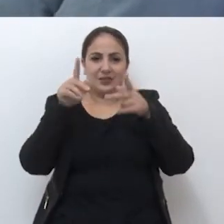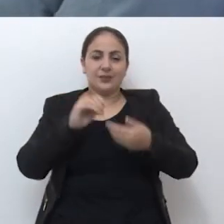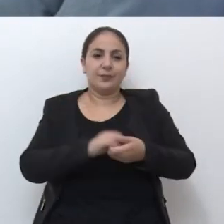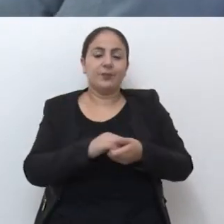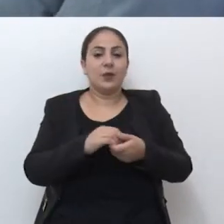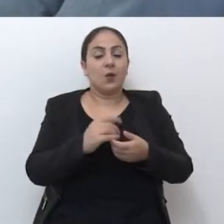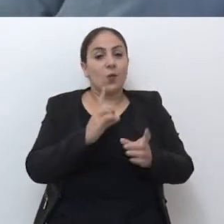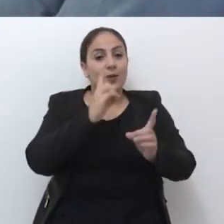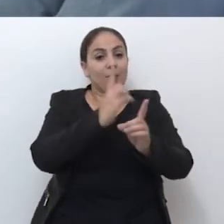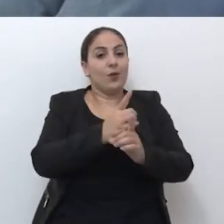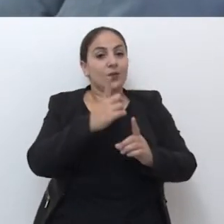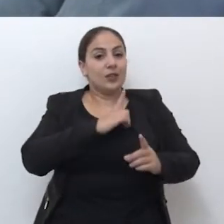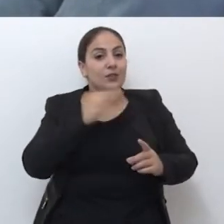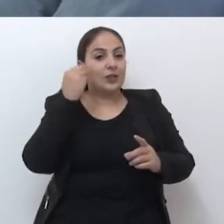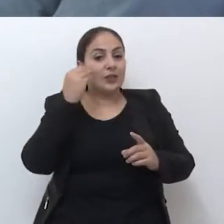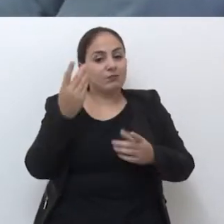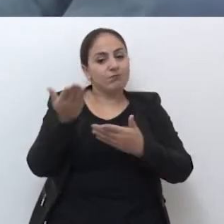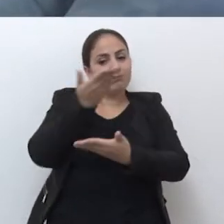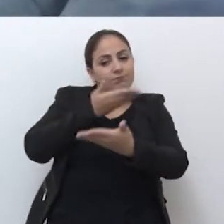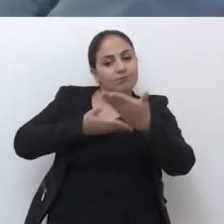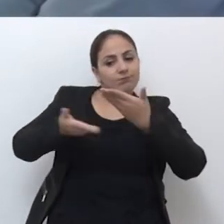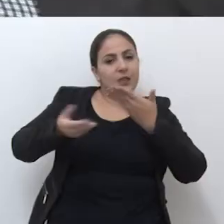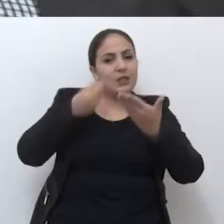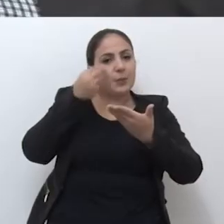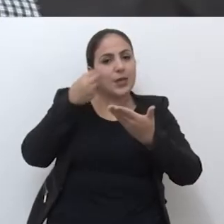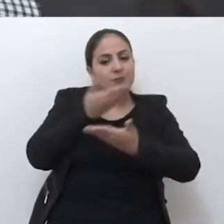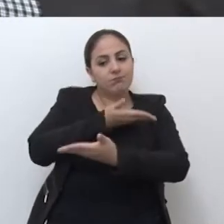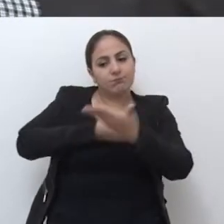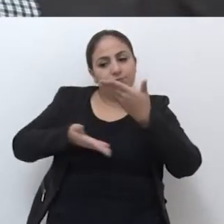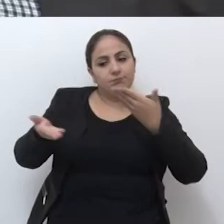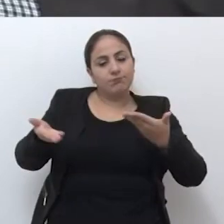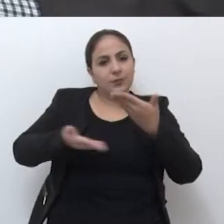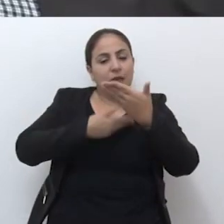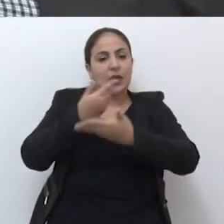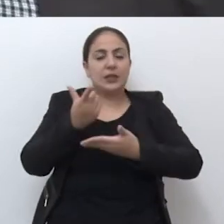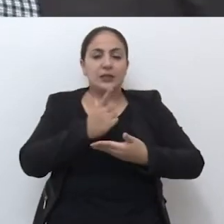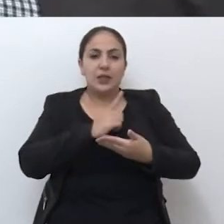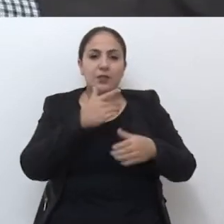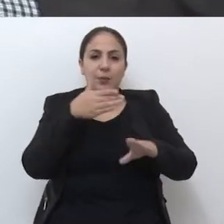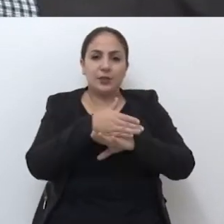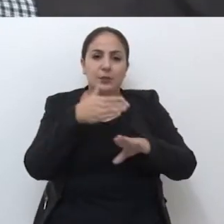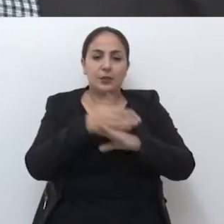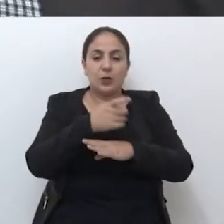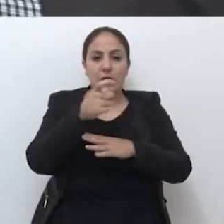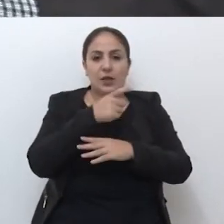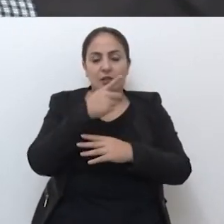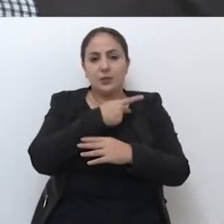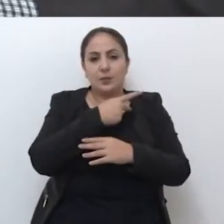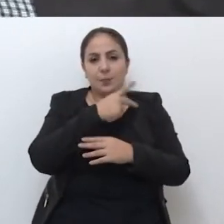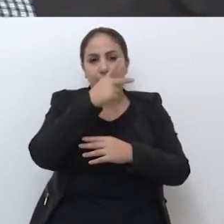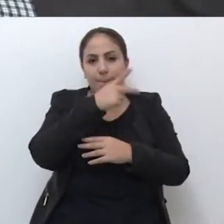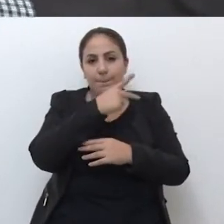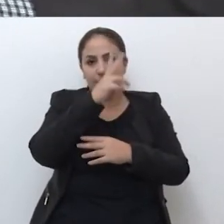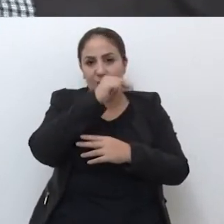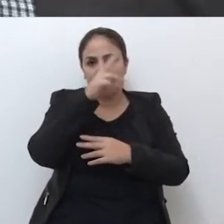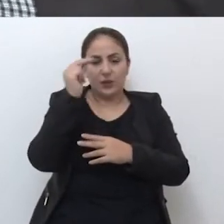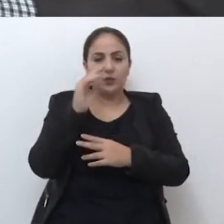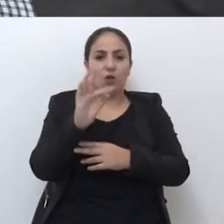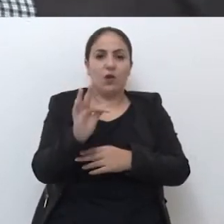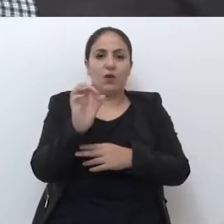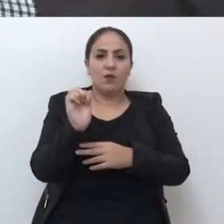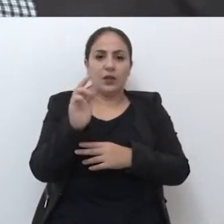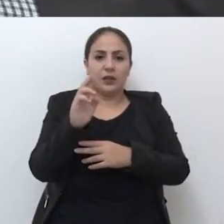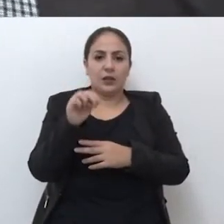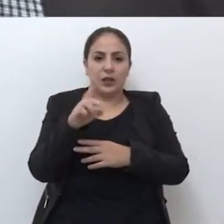de experiências entre os dois legislativos, contou ainda com a presença do ex-prefeito Fernando Machado